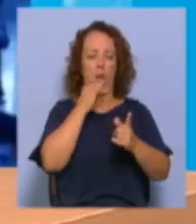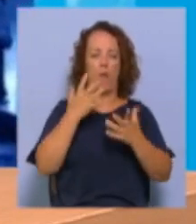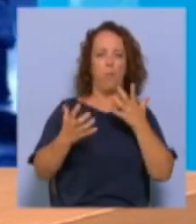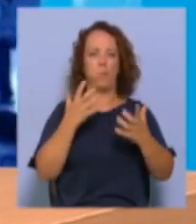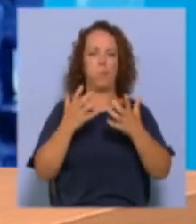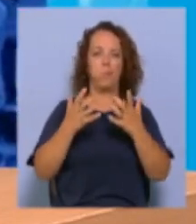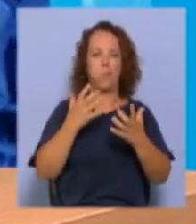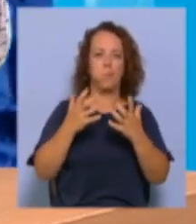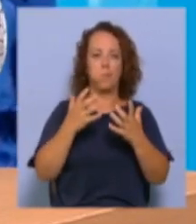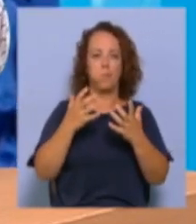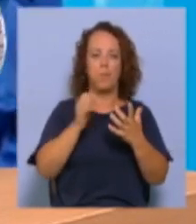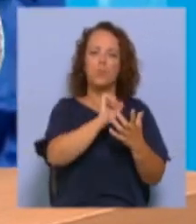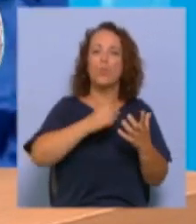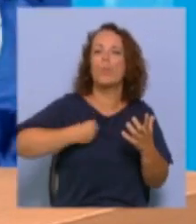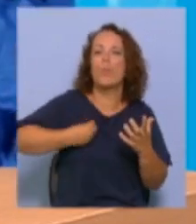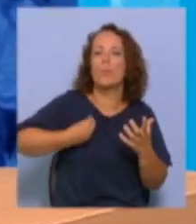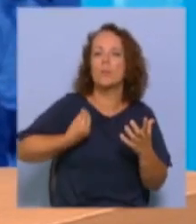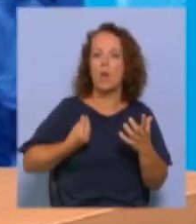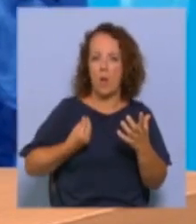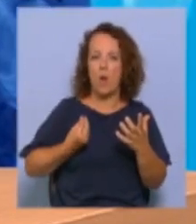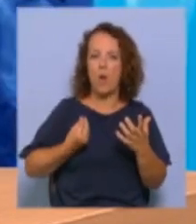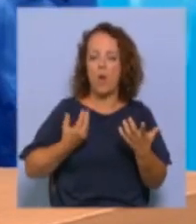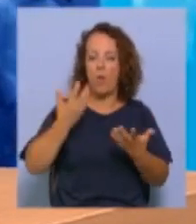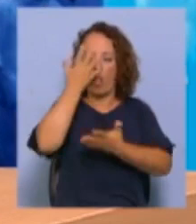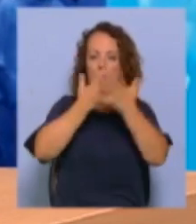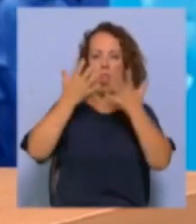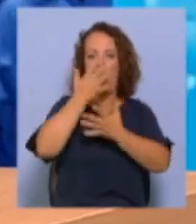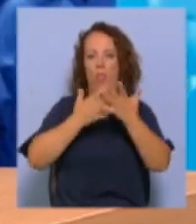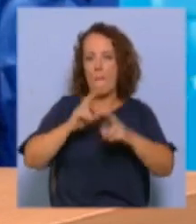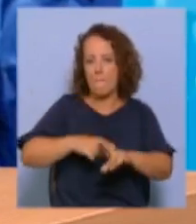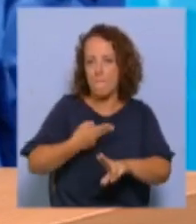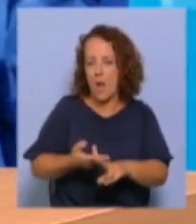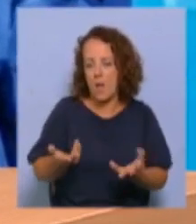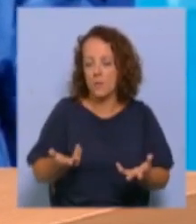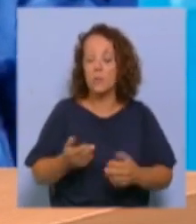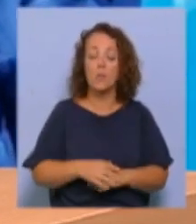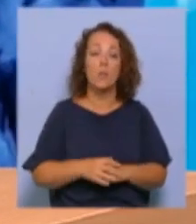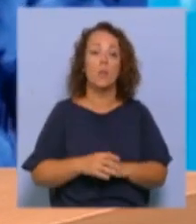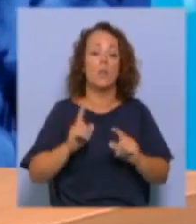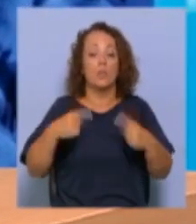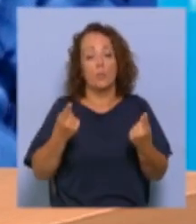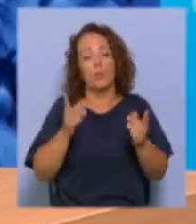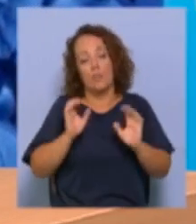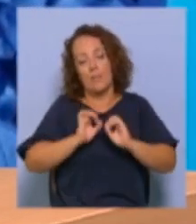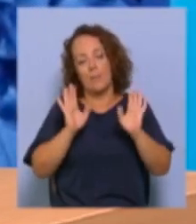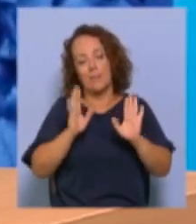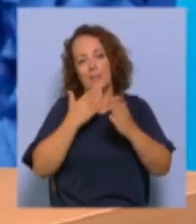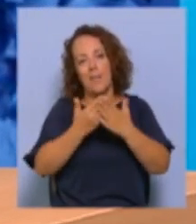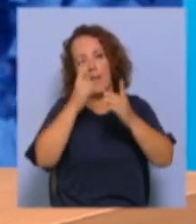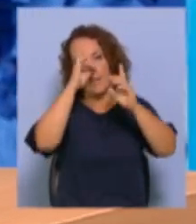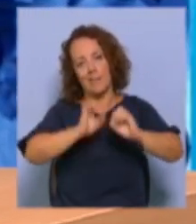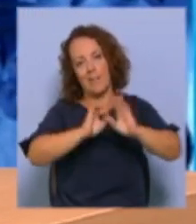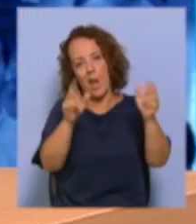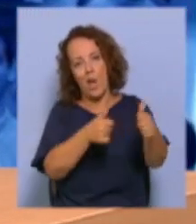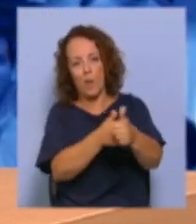assumirem essas suas preocupações de uma forma mais agitada, digamos assim, e obviamente depois é preciso esclarecê-las, acompanhá-las, mas acho que